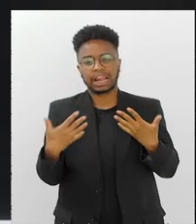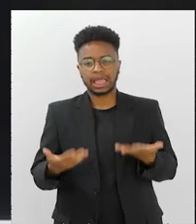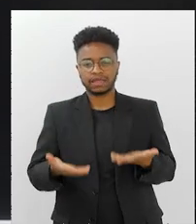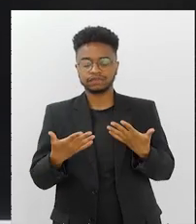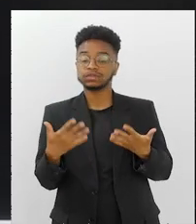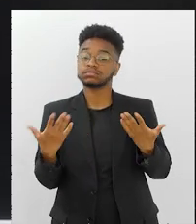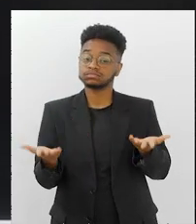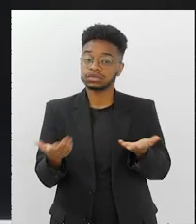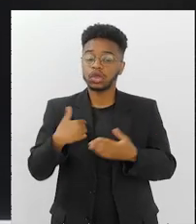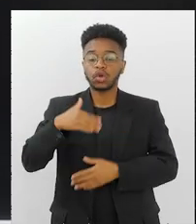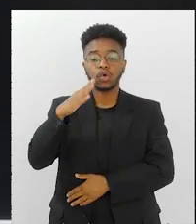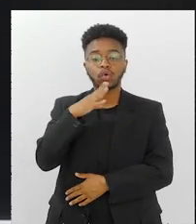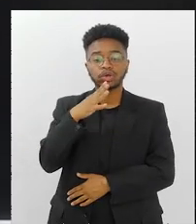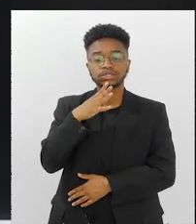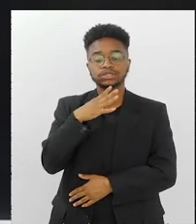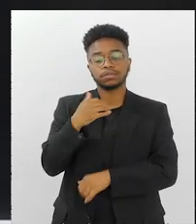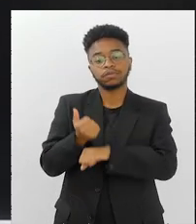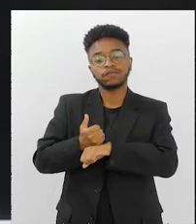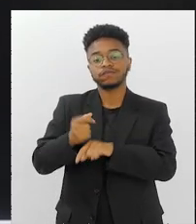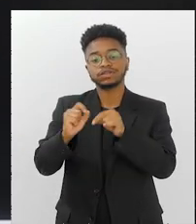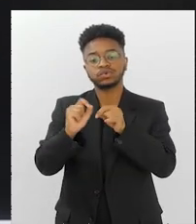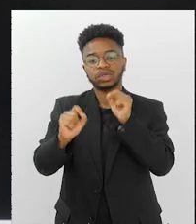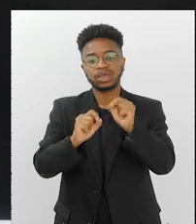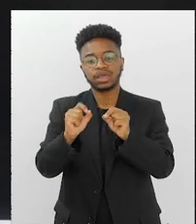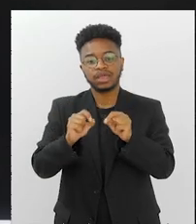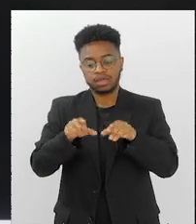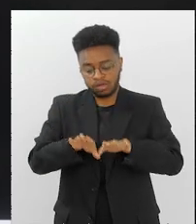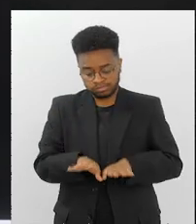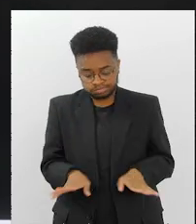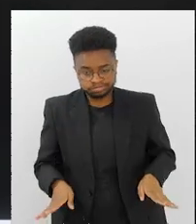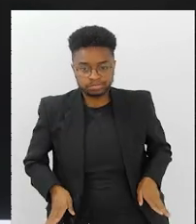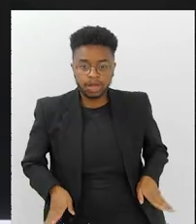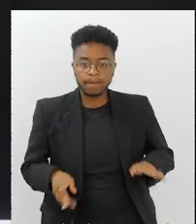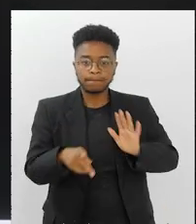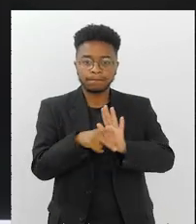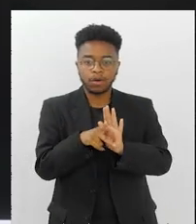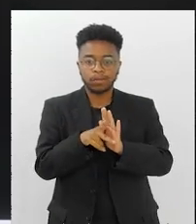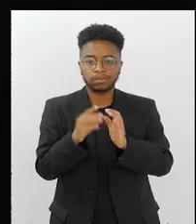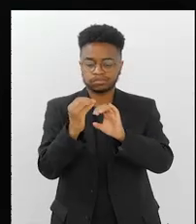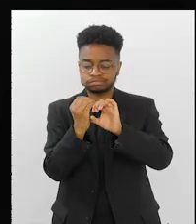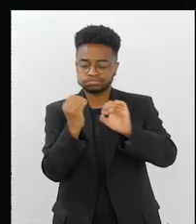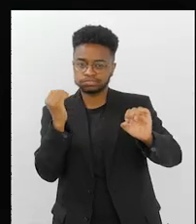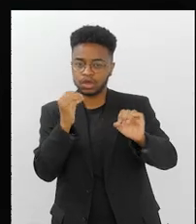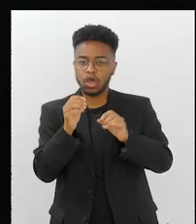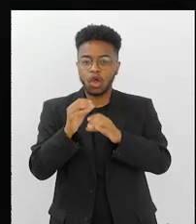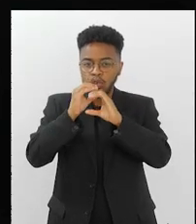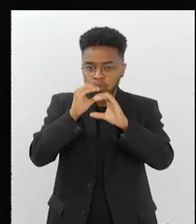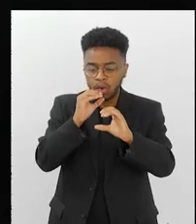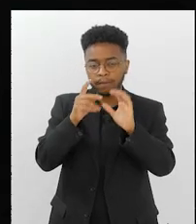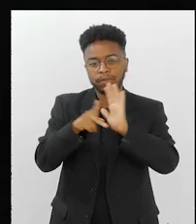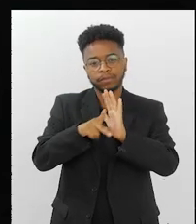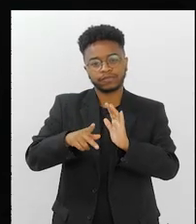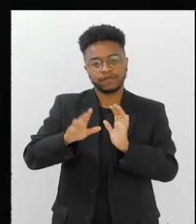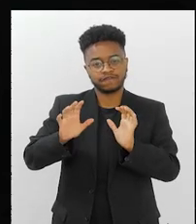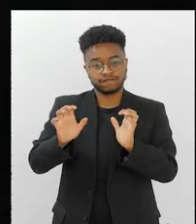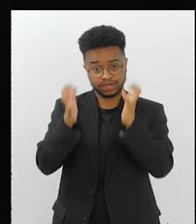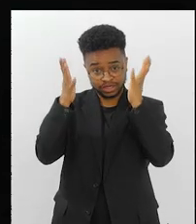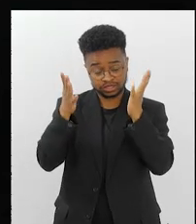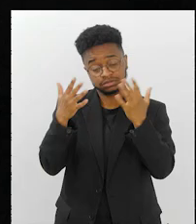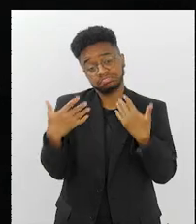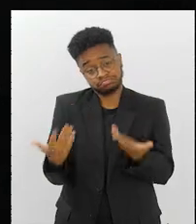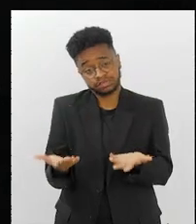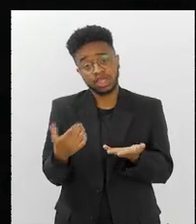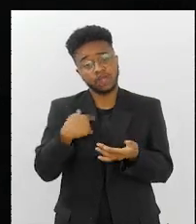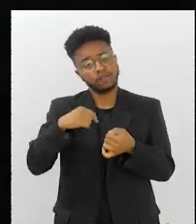aí eu conheci um profissional que fazia vestidos de balão balão de festa aquelas tripinha Uhum eu falei cara vou fazer a comissão de